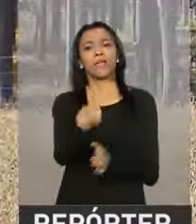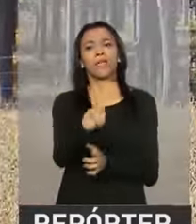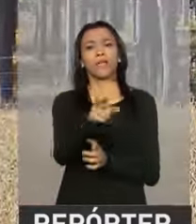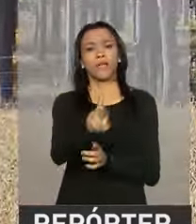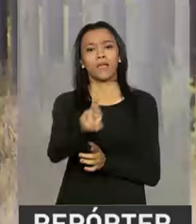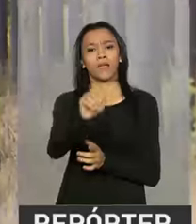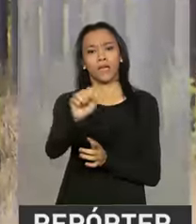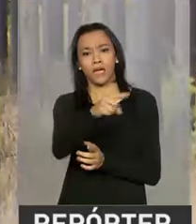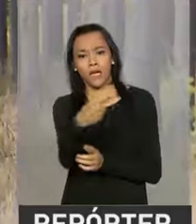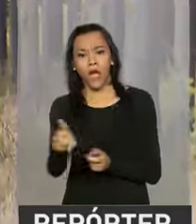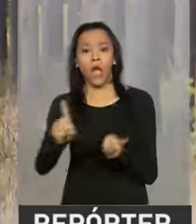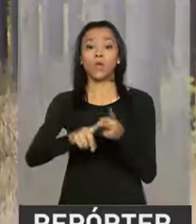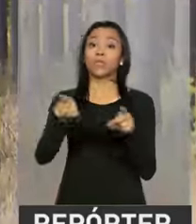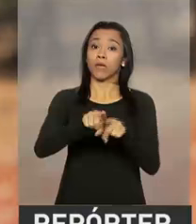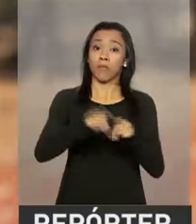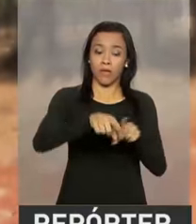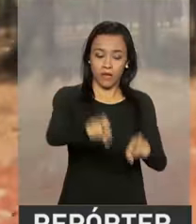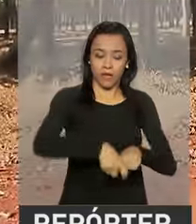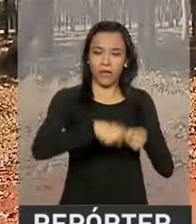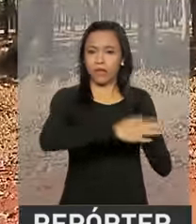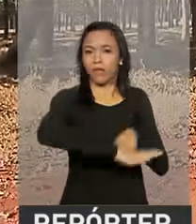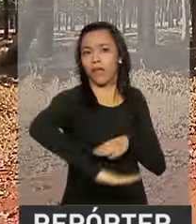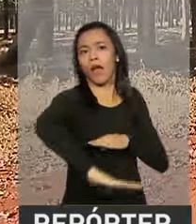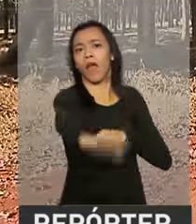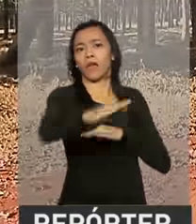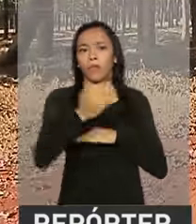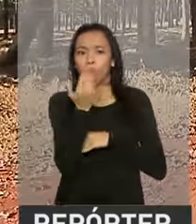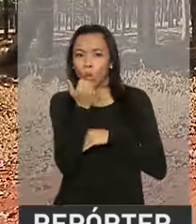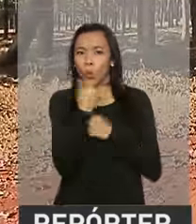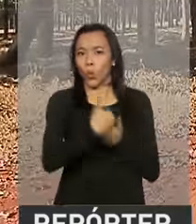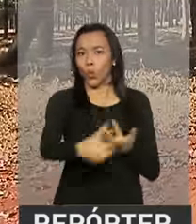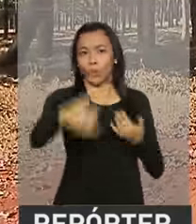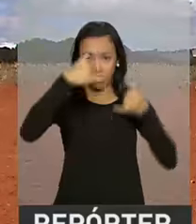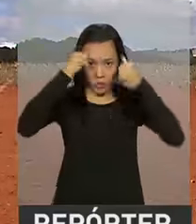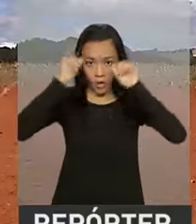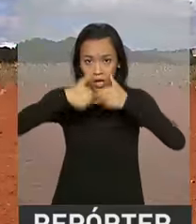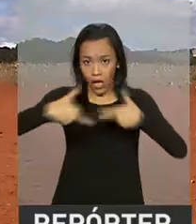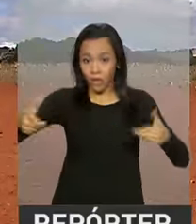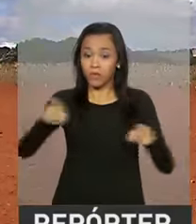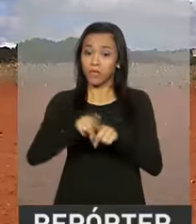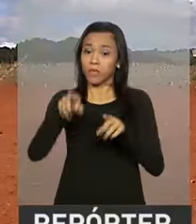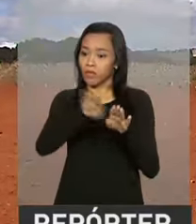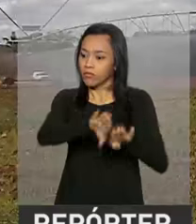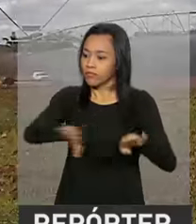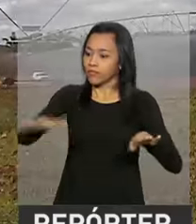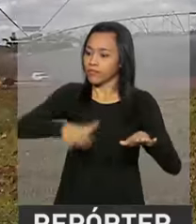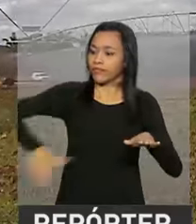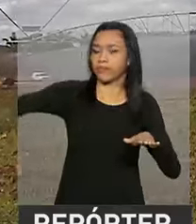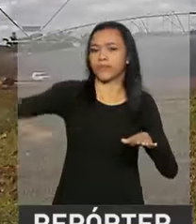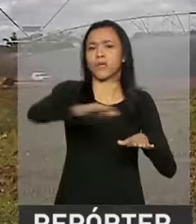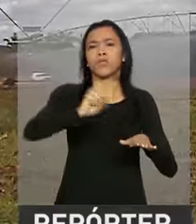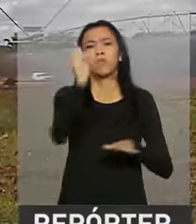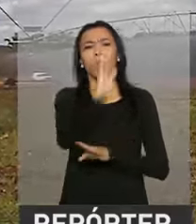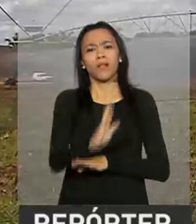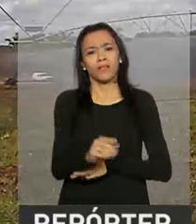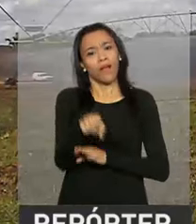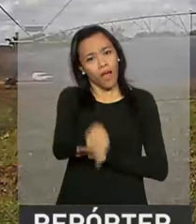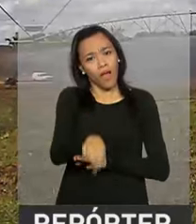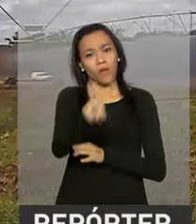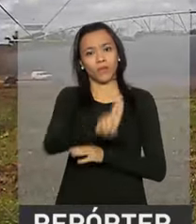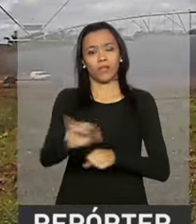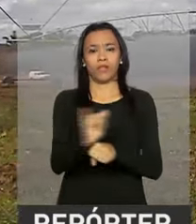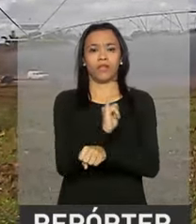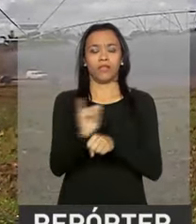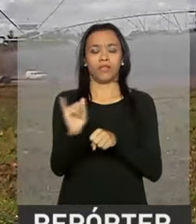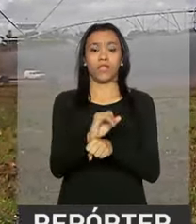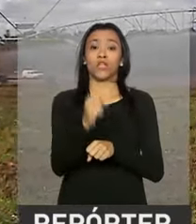plantio de pasto para alimentar o gado e de árvores para melhorar o meio ambiente. Em todo o Brasil, o sistema é utilizado em cerca de